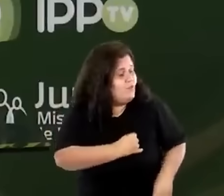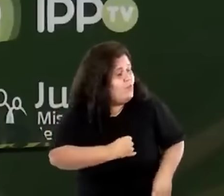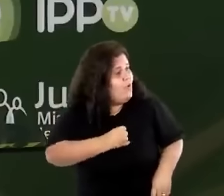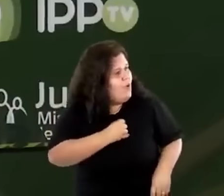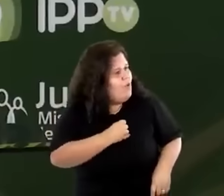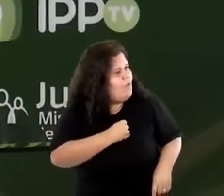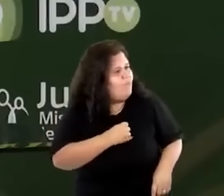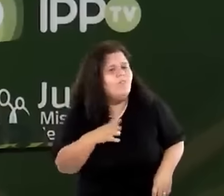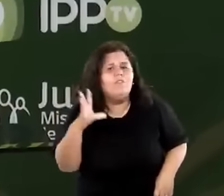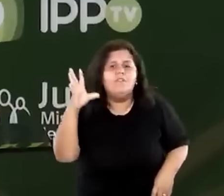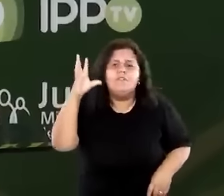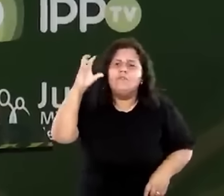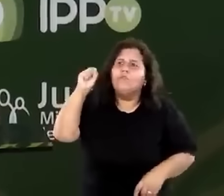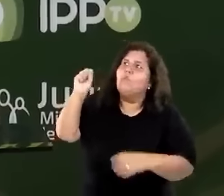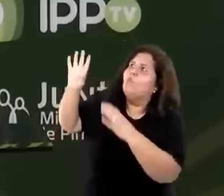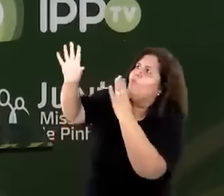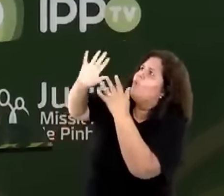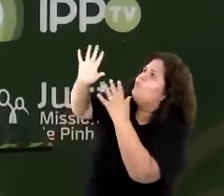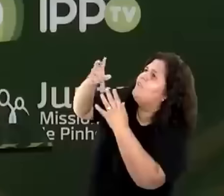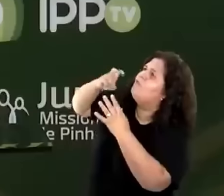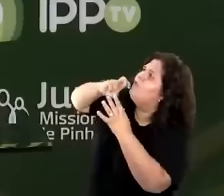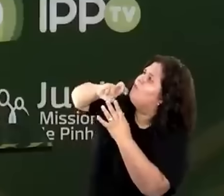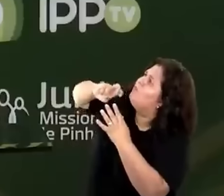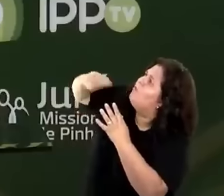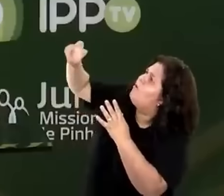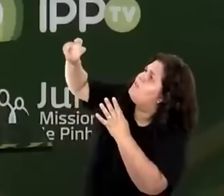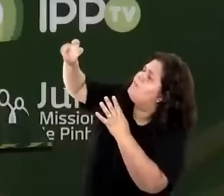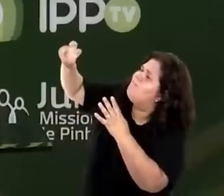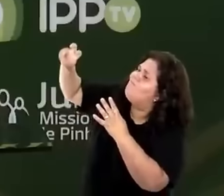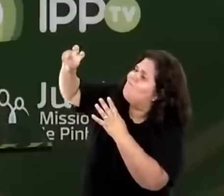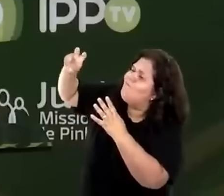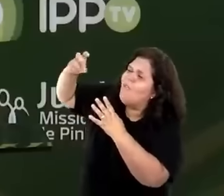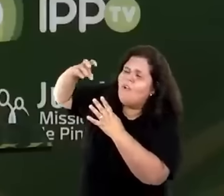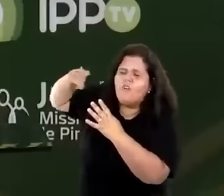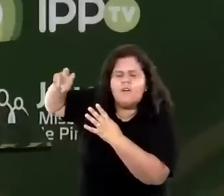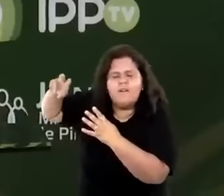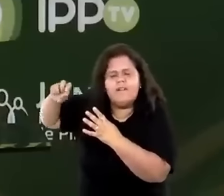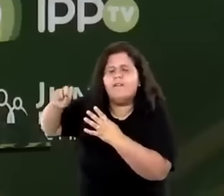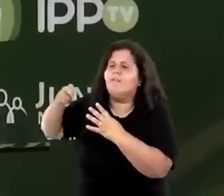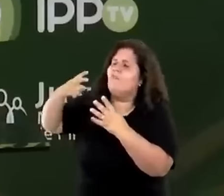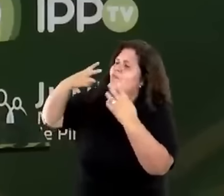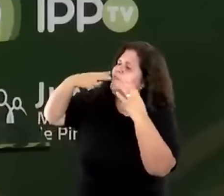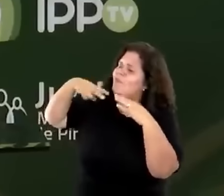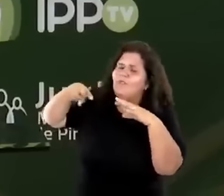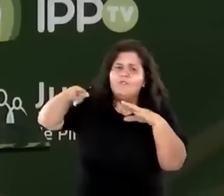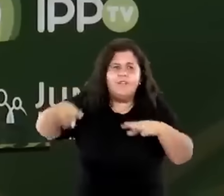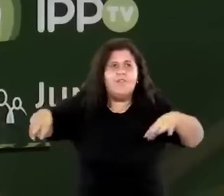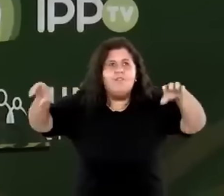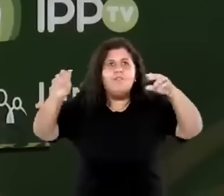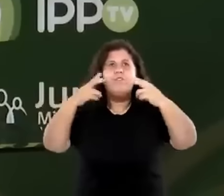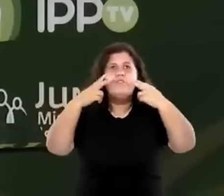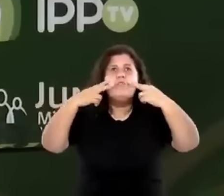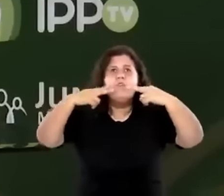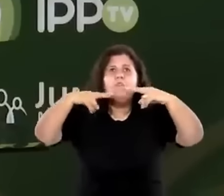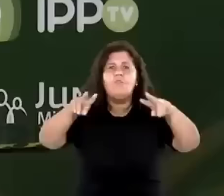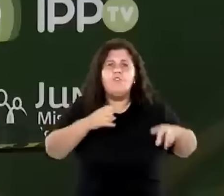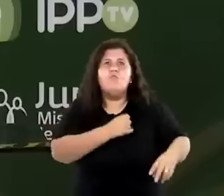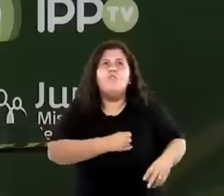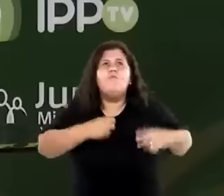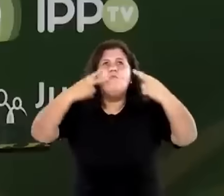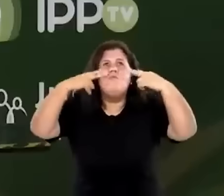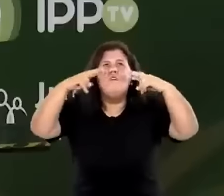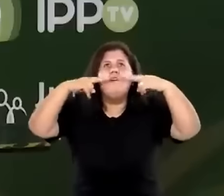apenas escuta uma voz na terra agora João vê o céu aberto uma porta